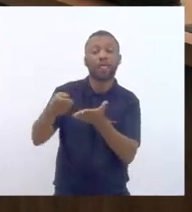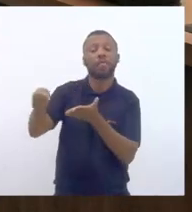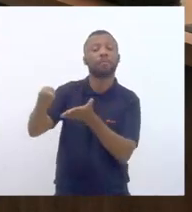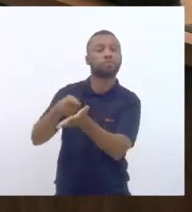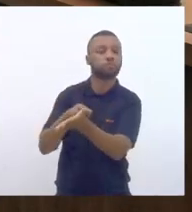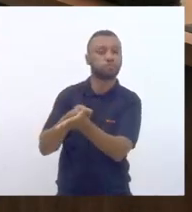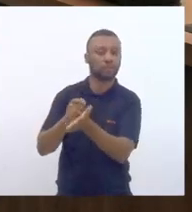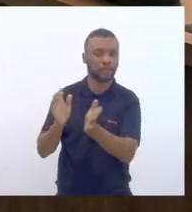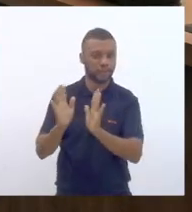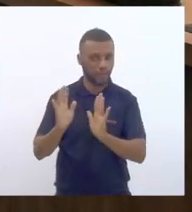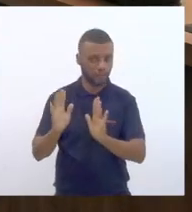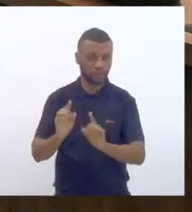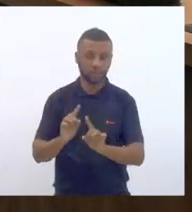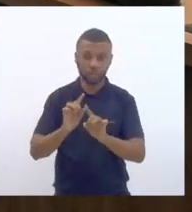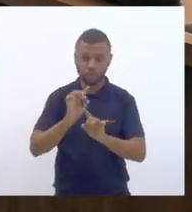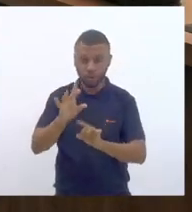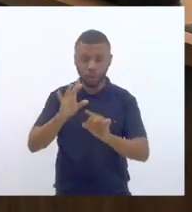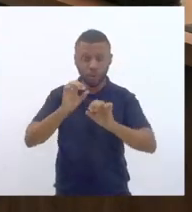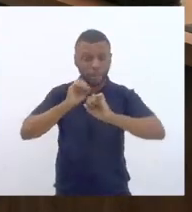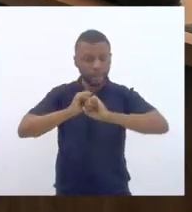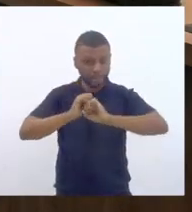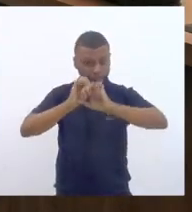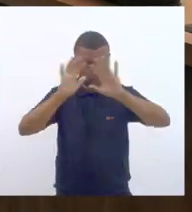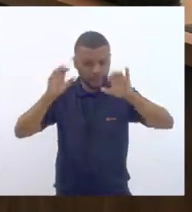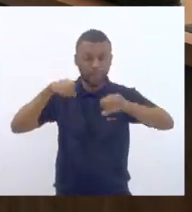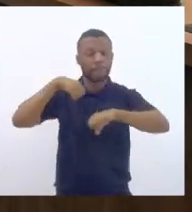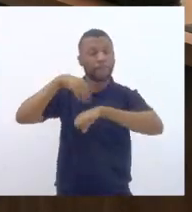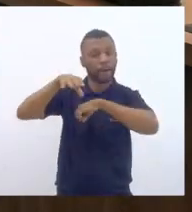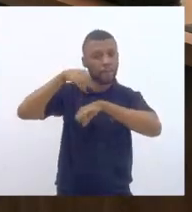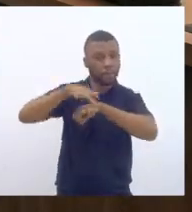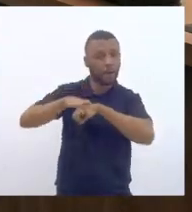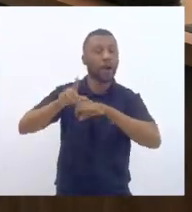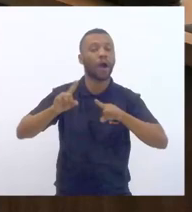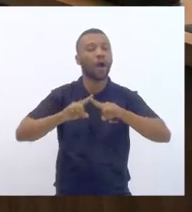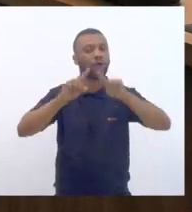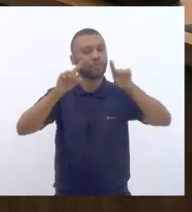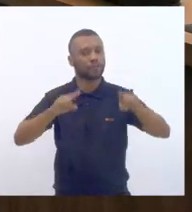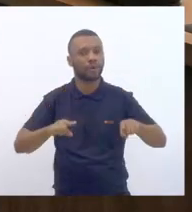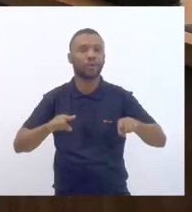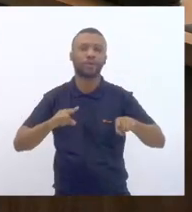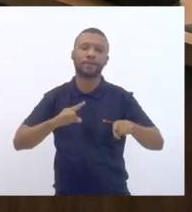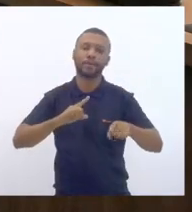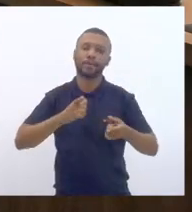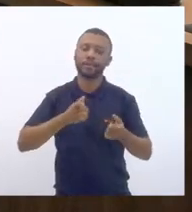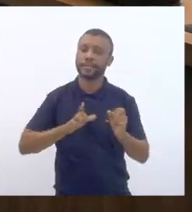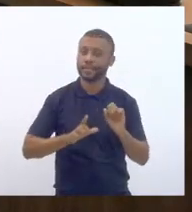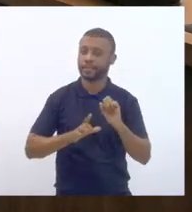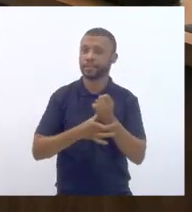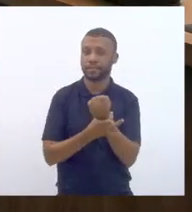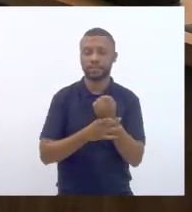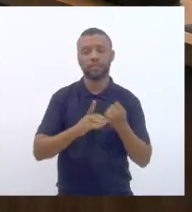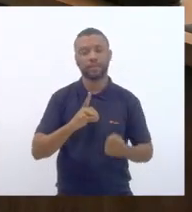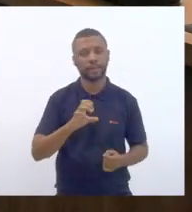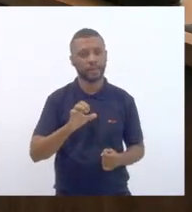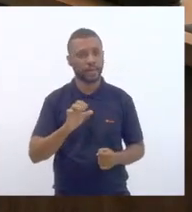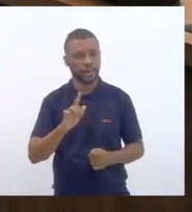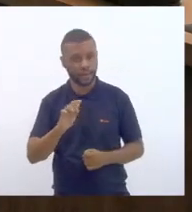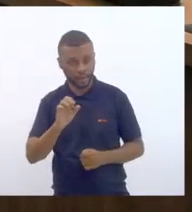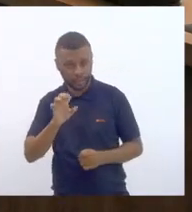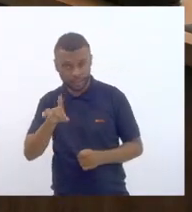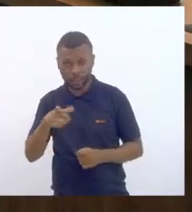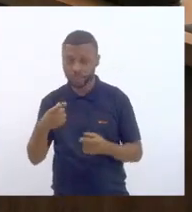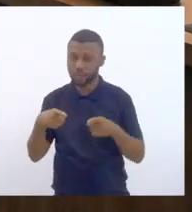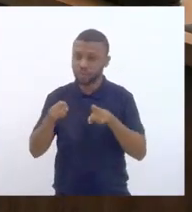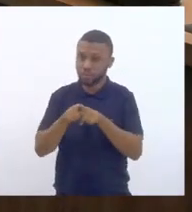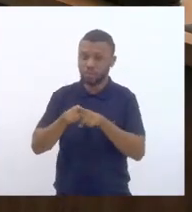Então, só para esclarecer aos agentes de segurança do DEGASE, que junto do líder do governo, Rodrigo